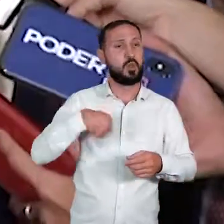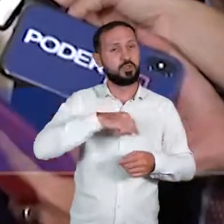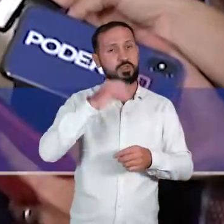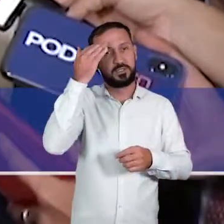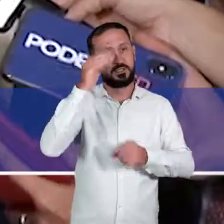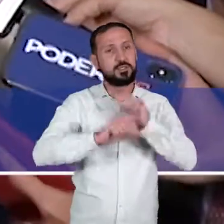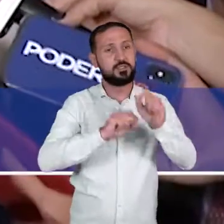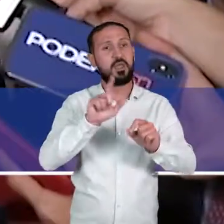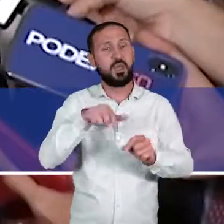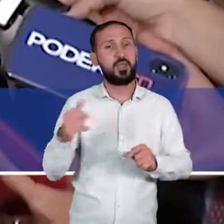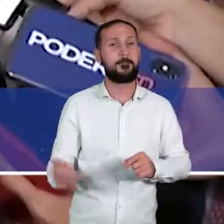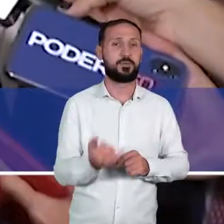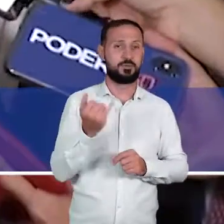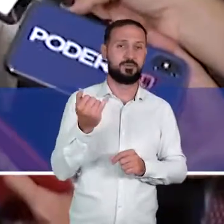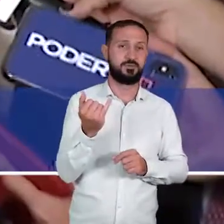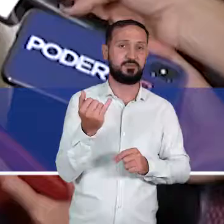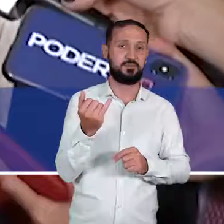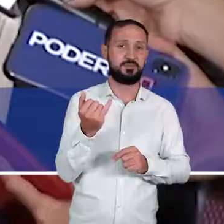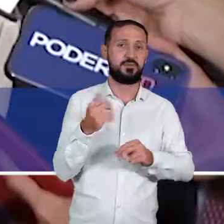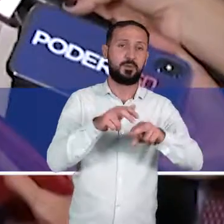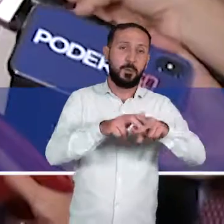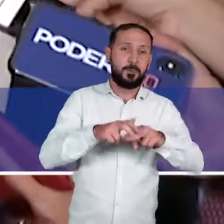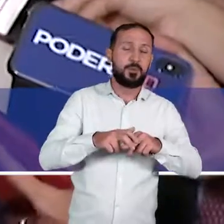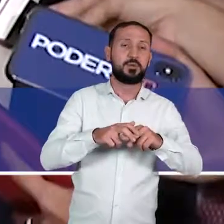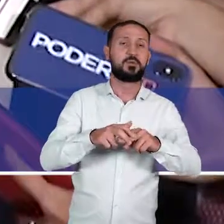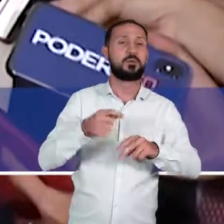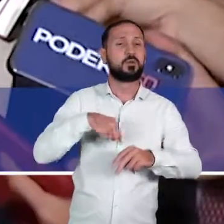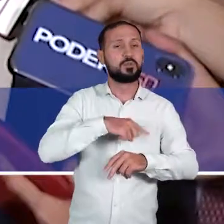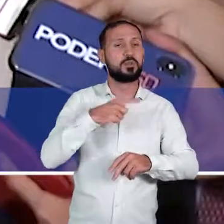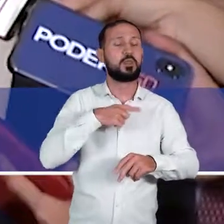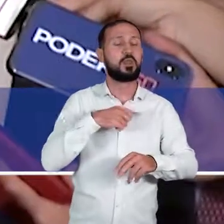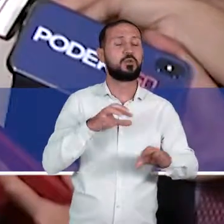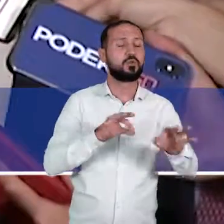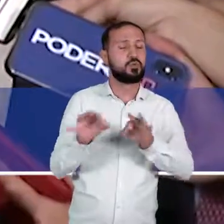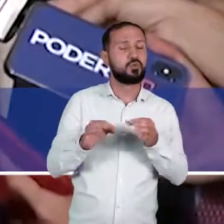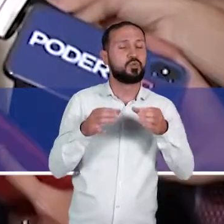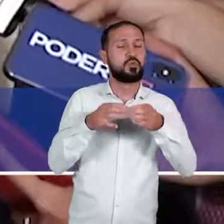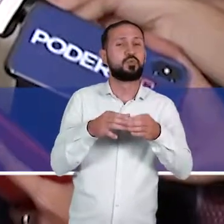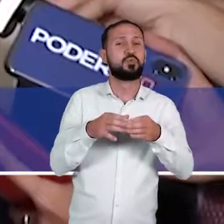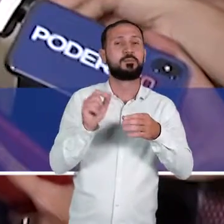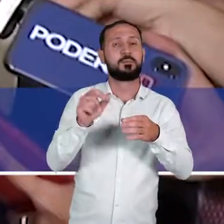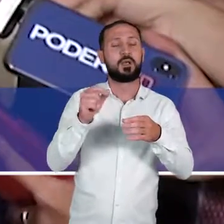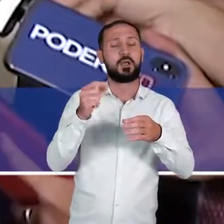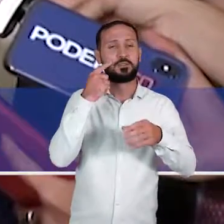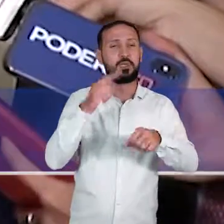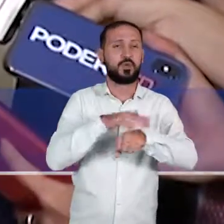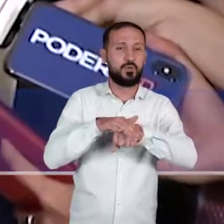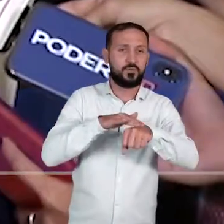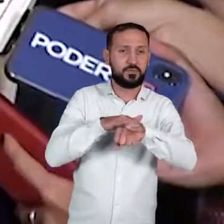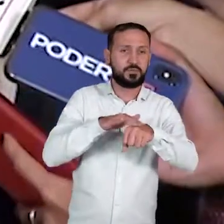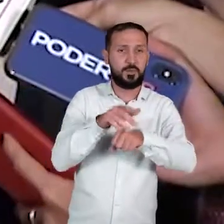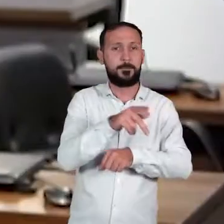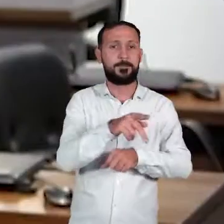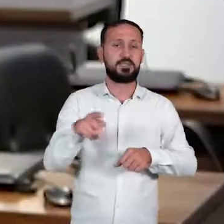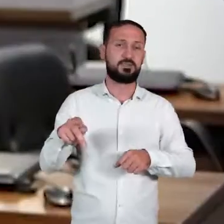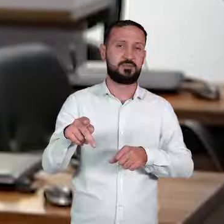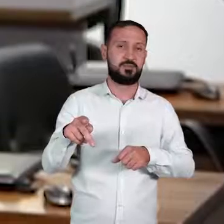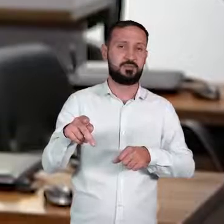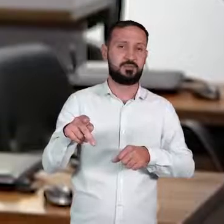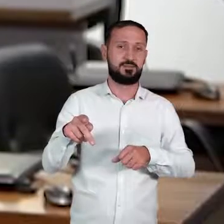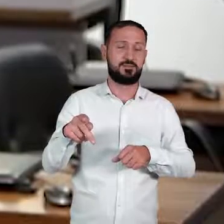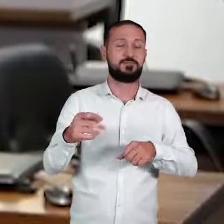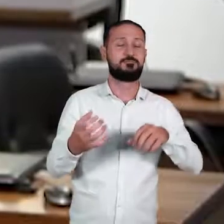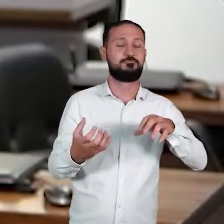que isso é muito importante e por isso que viemos aqui com todos para essa fala com a presidência do Senado. A